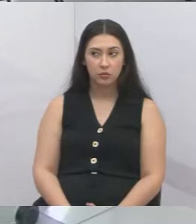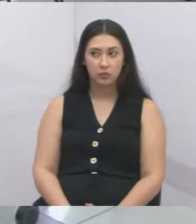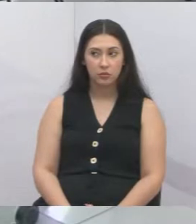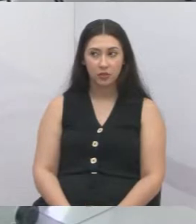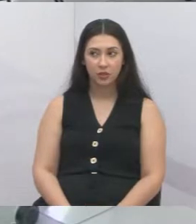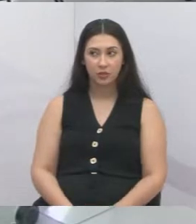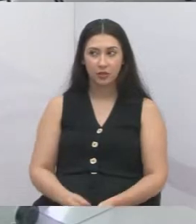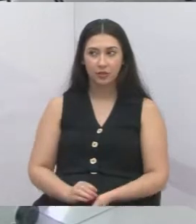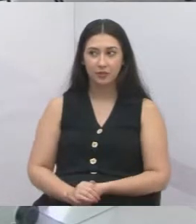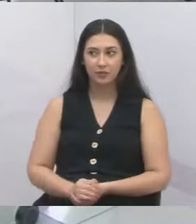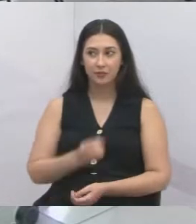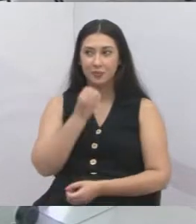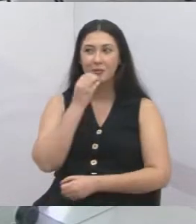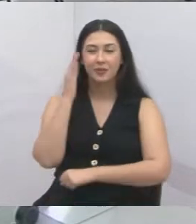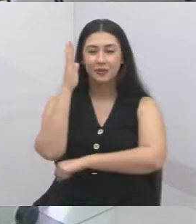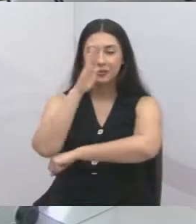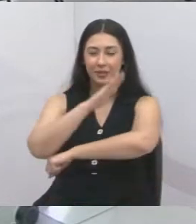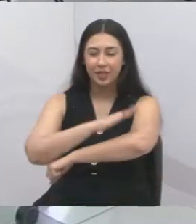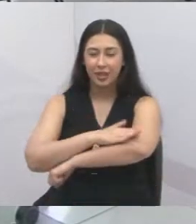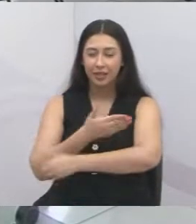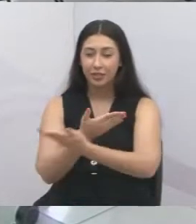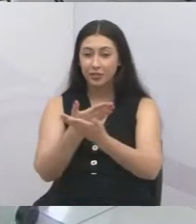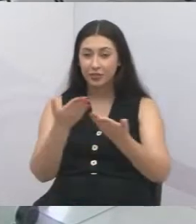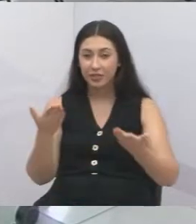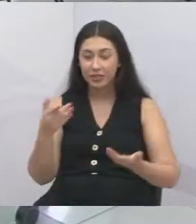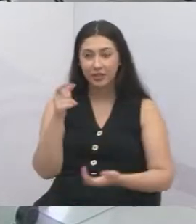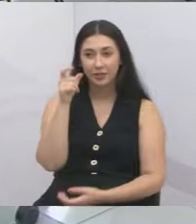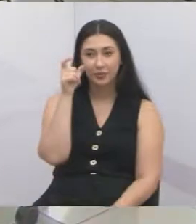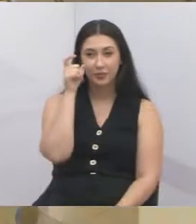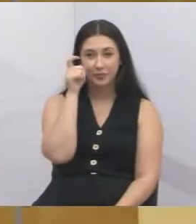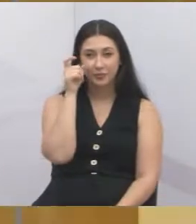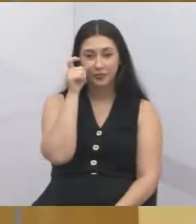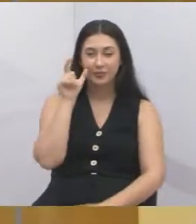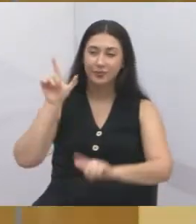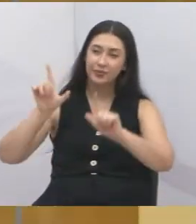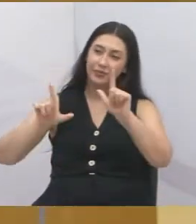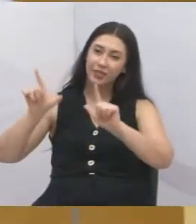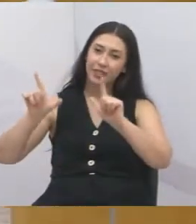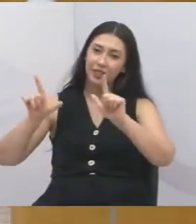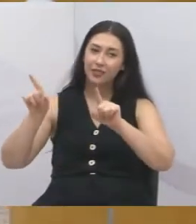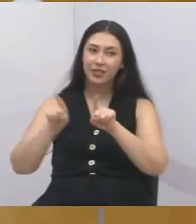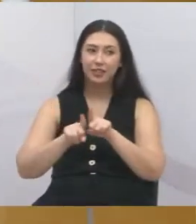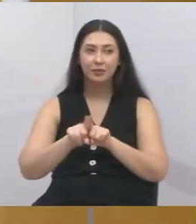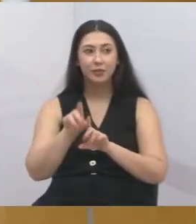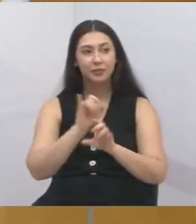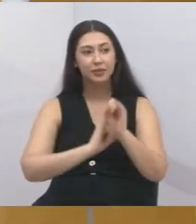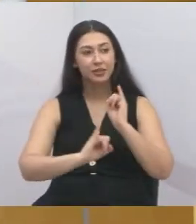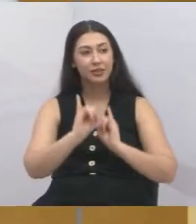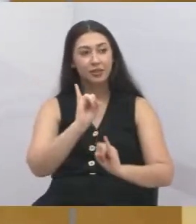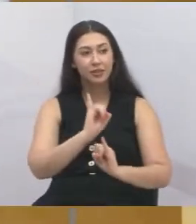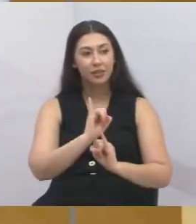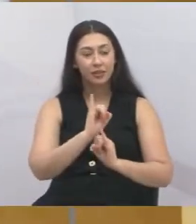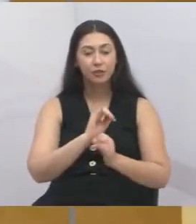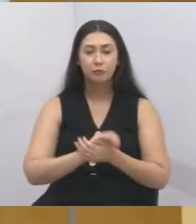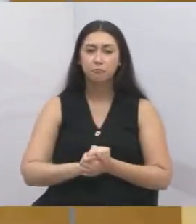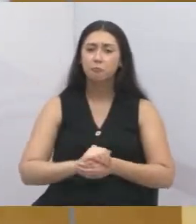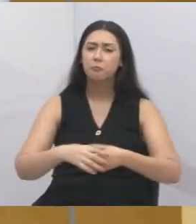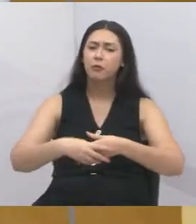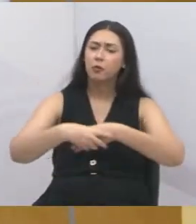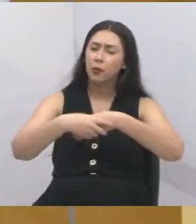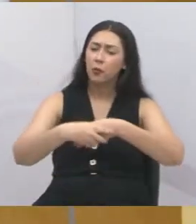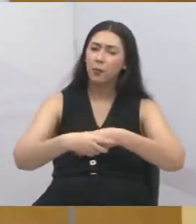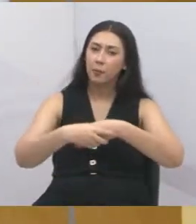Boa tarde mais uma vez a você que nos acompanha pela TV Câmara, pela internet.